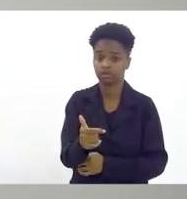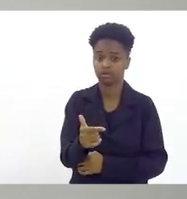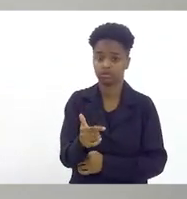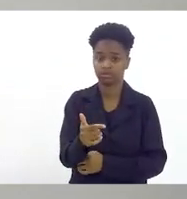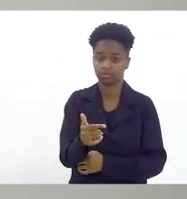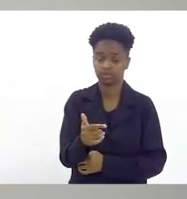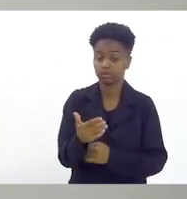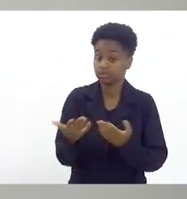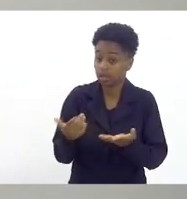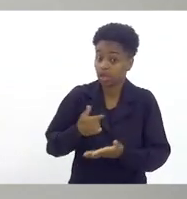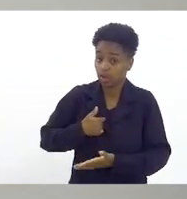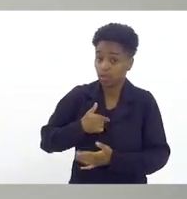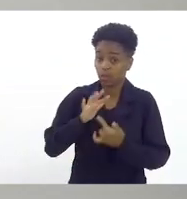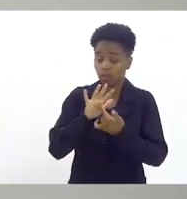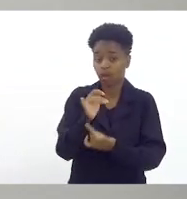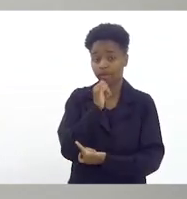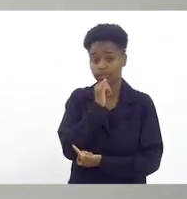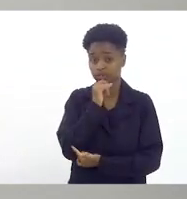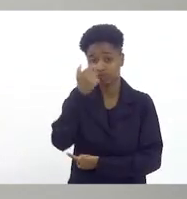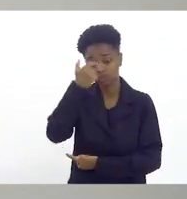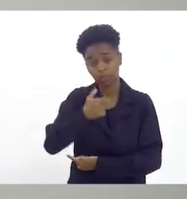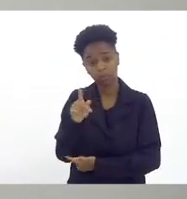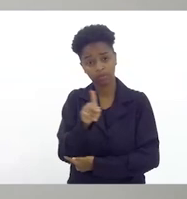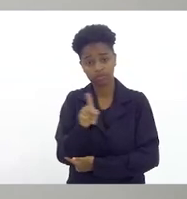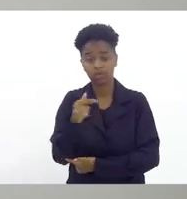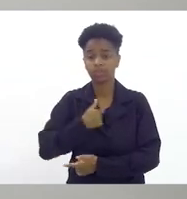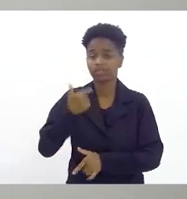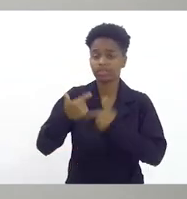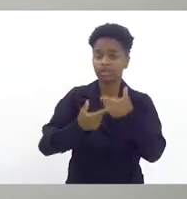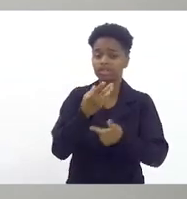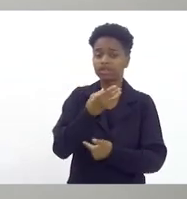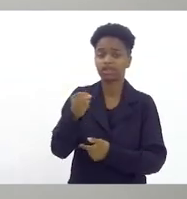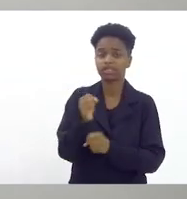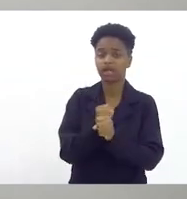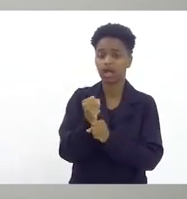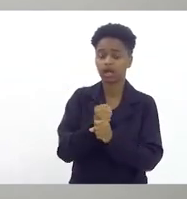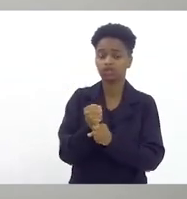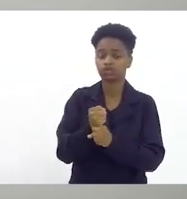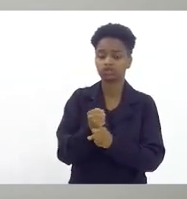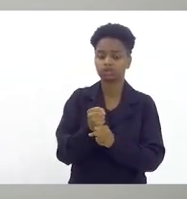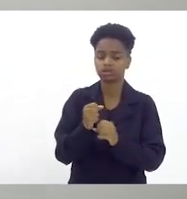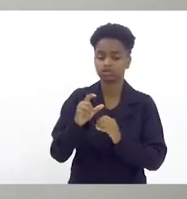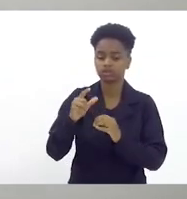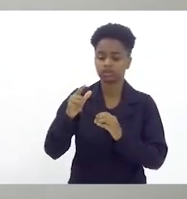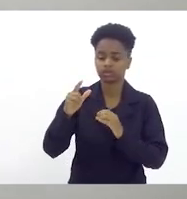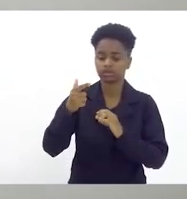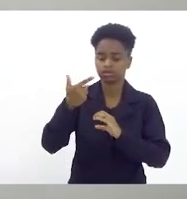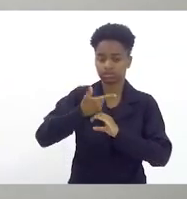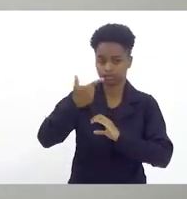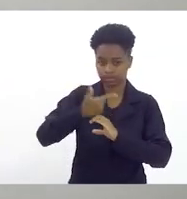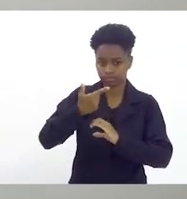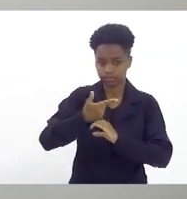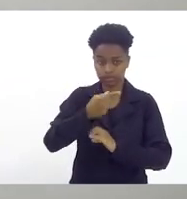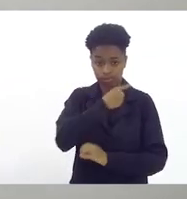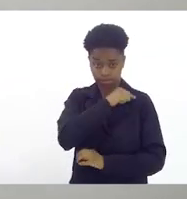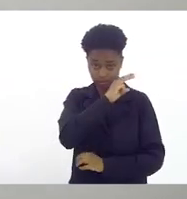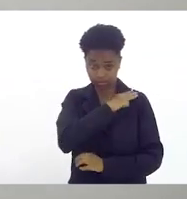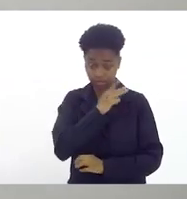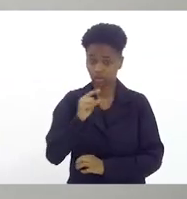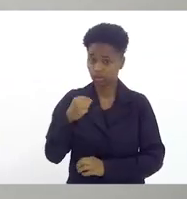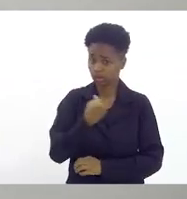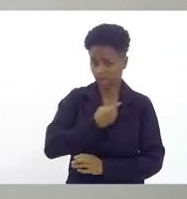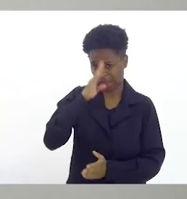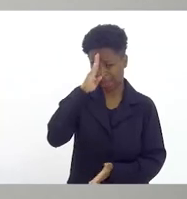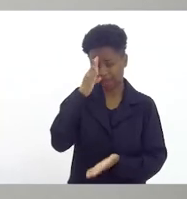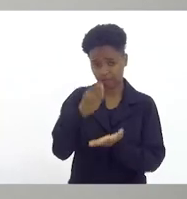sou um exemplo de professor tomaria 30 anos no Colégio Pedro II no ensino médio e a gente acreditou tanto